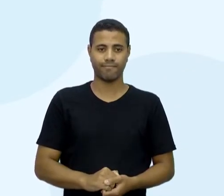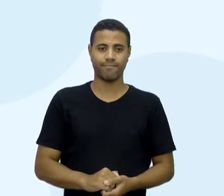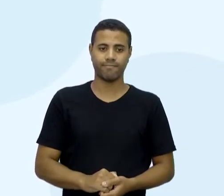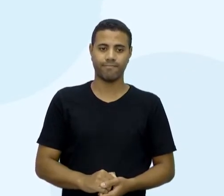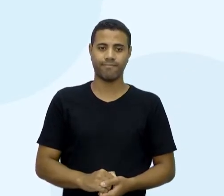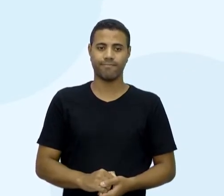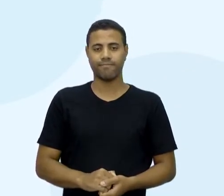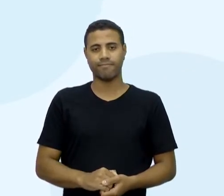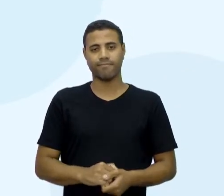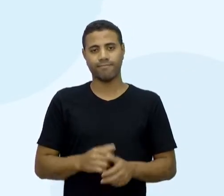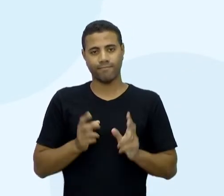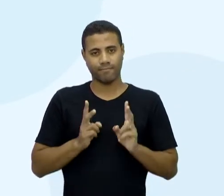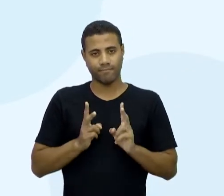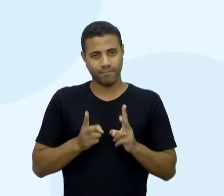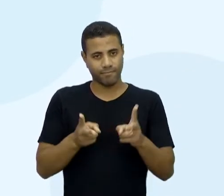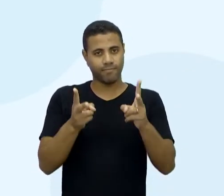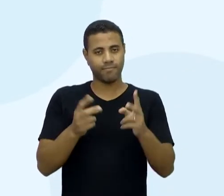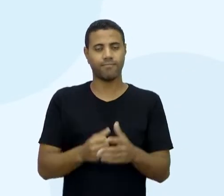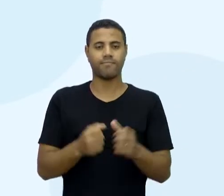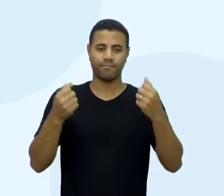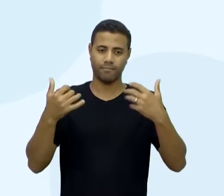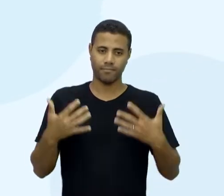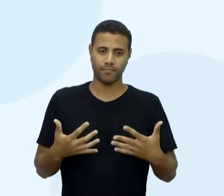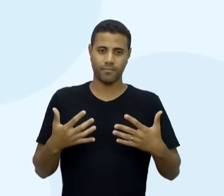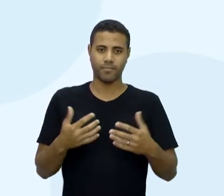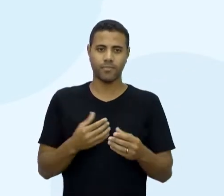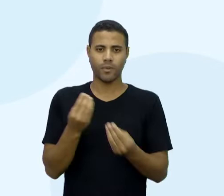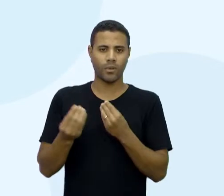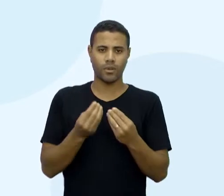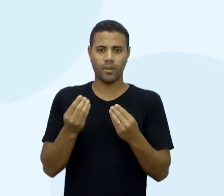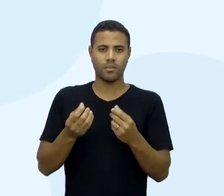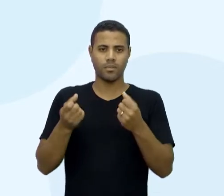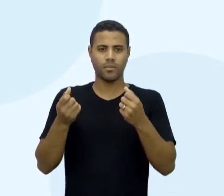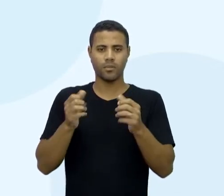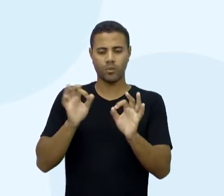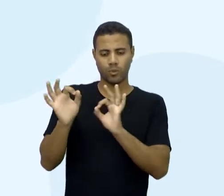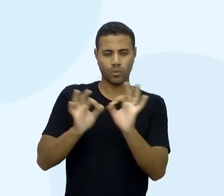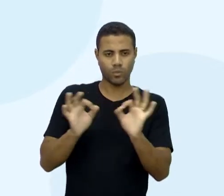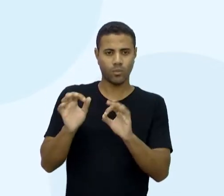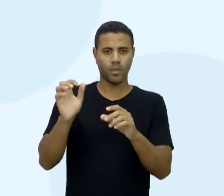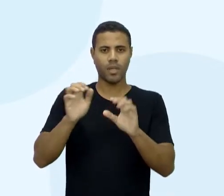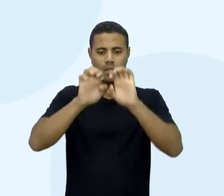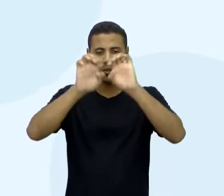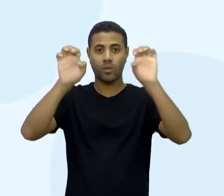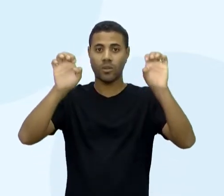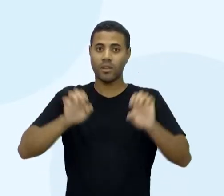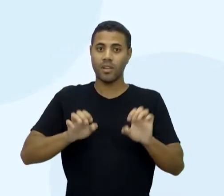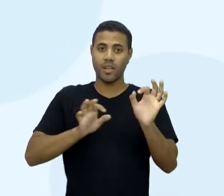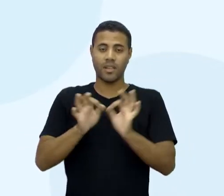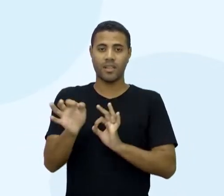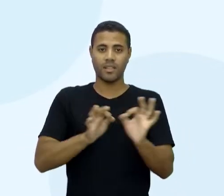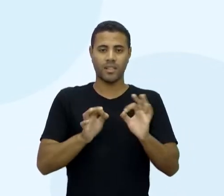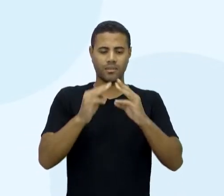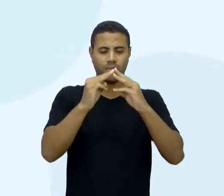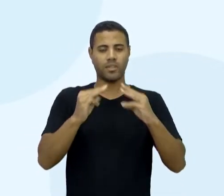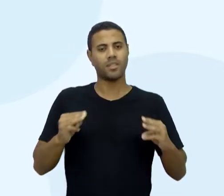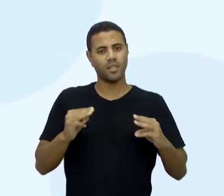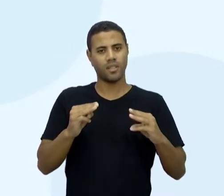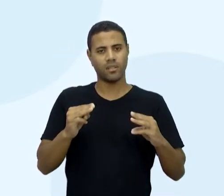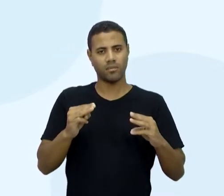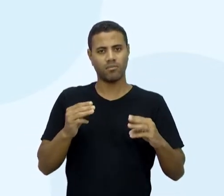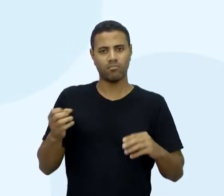vamos avançar agora aqui no nosso fluxograma, onde nós temos uma estrutura da organização de um museu